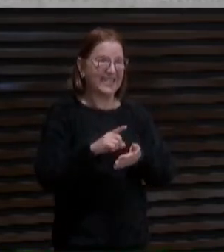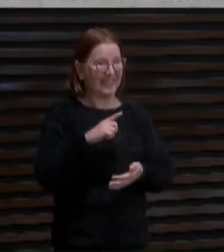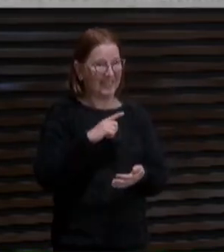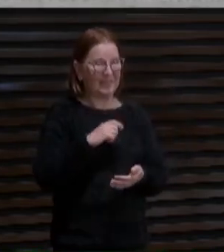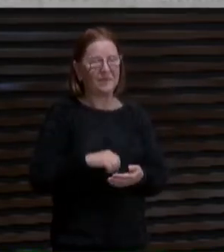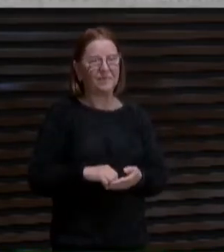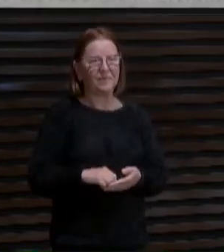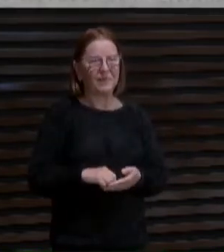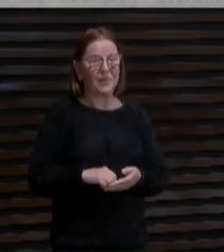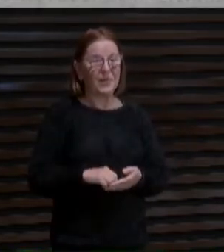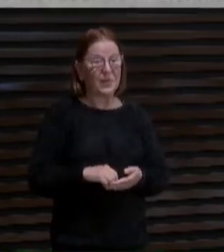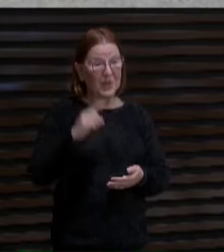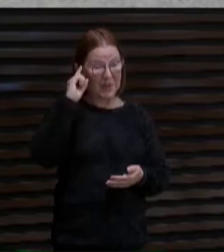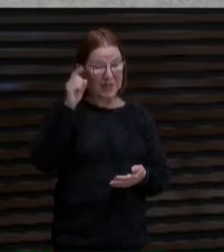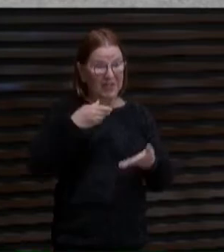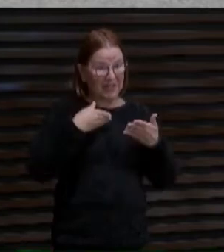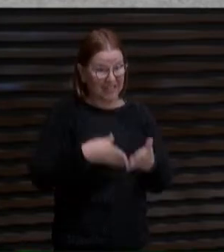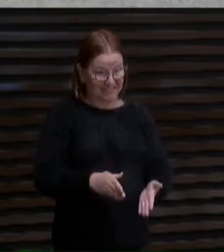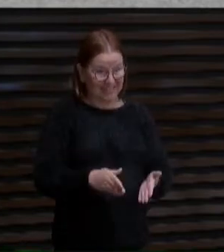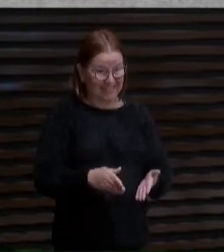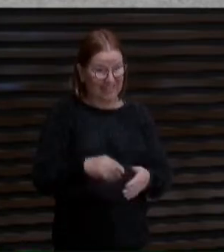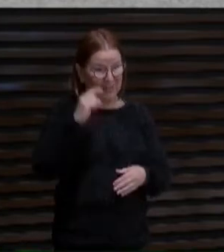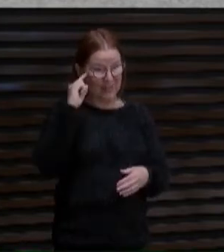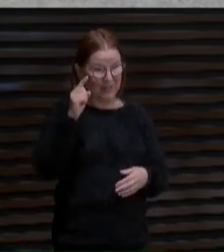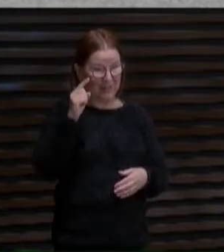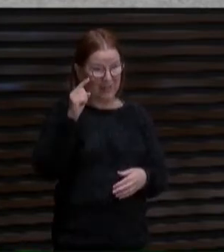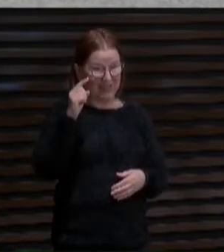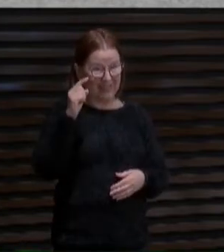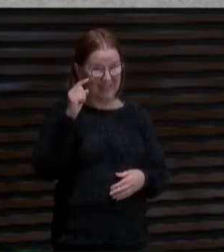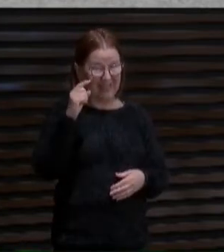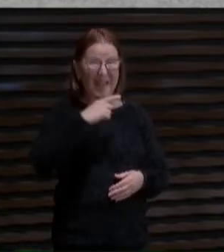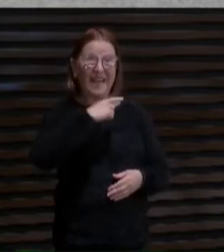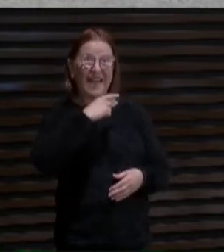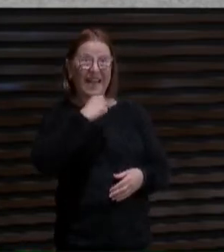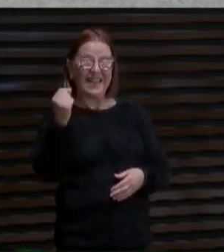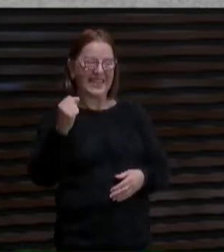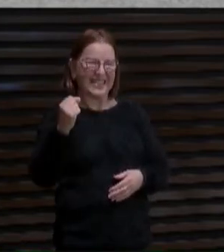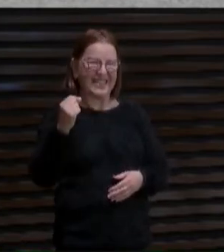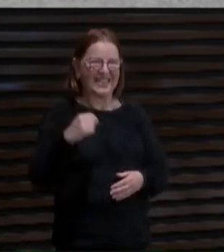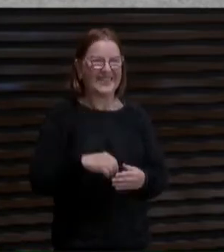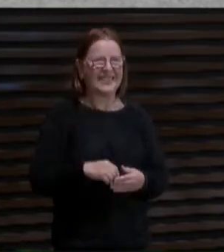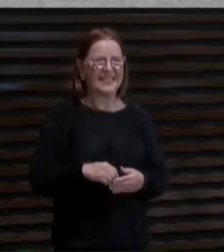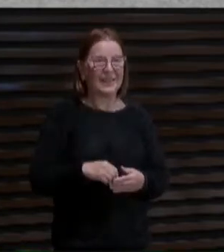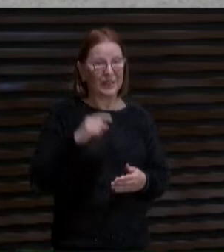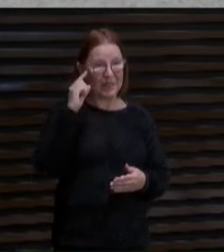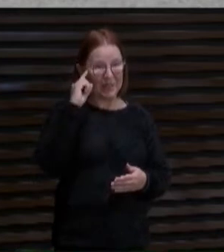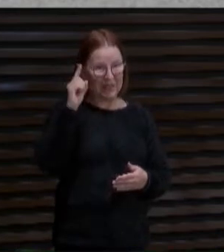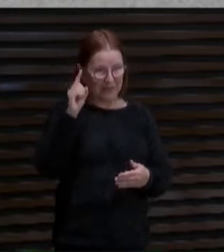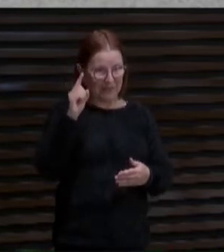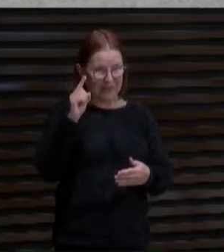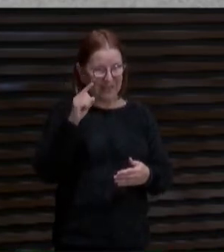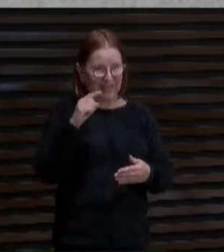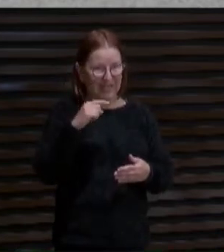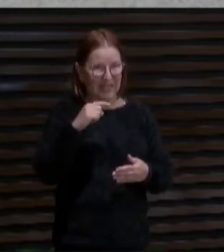e o dia que eu vou partir o dia que eu vou morrer tá lá escrito pode vir que acidente pode